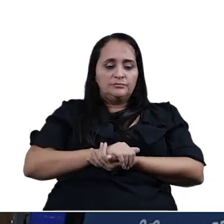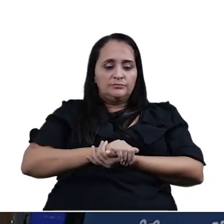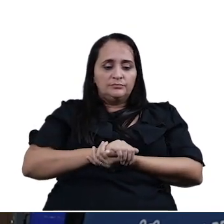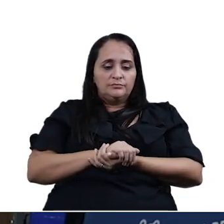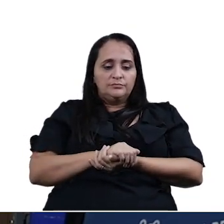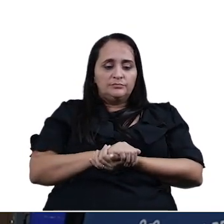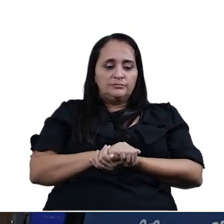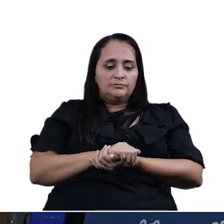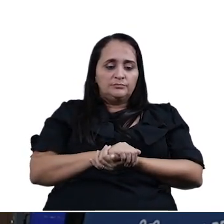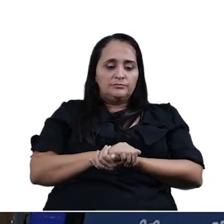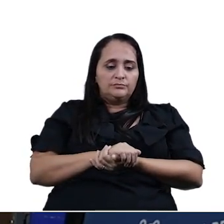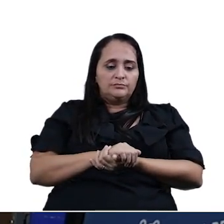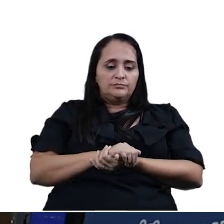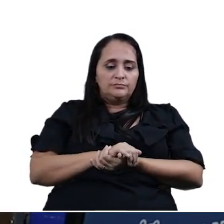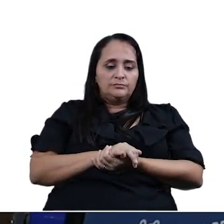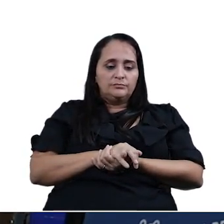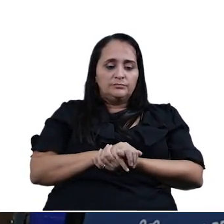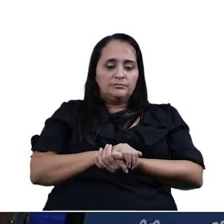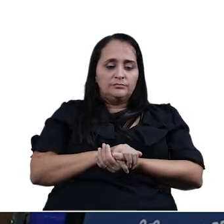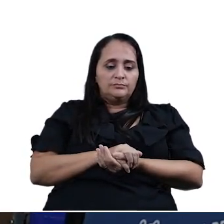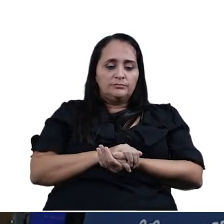89.